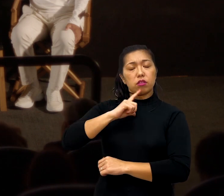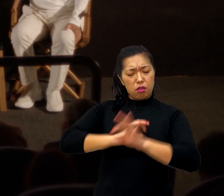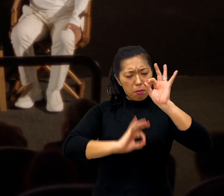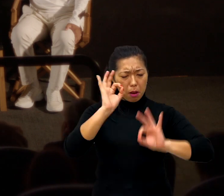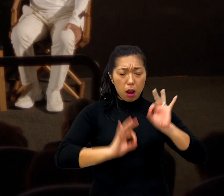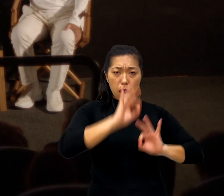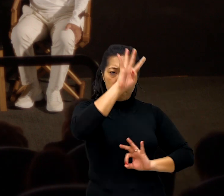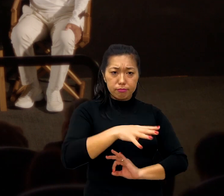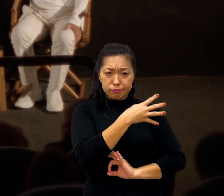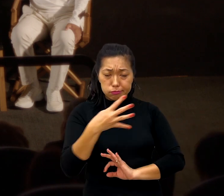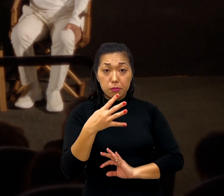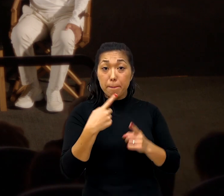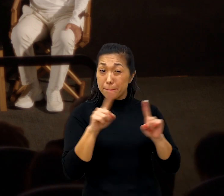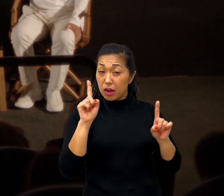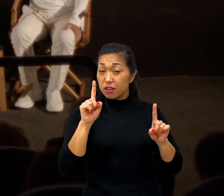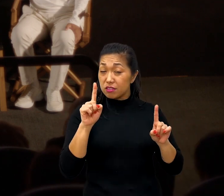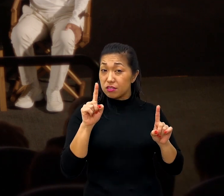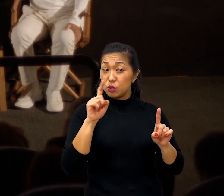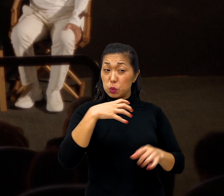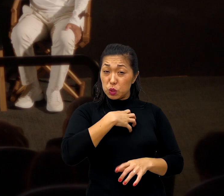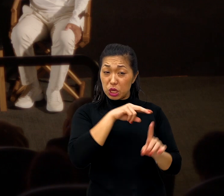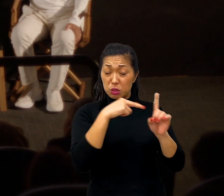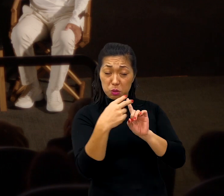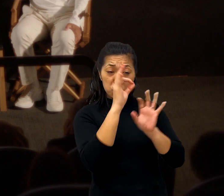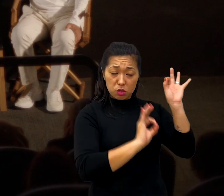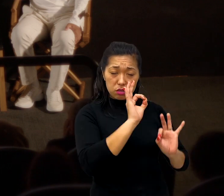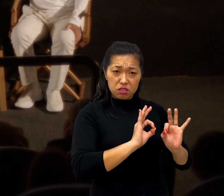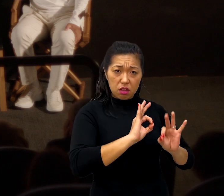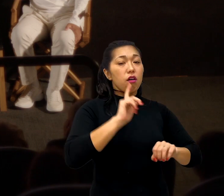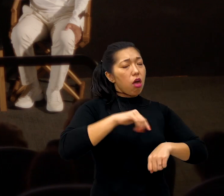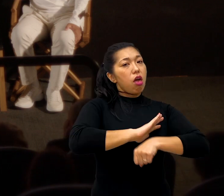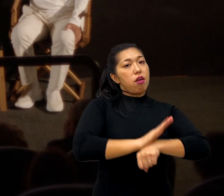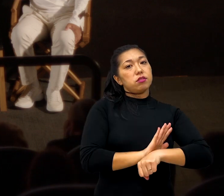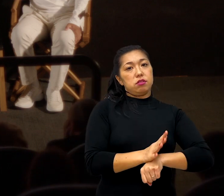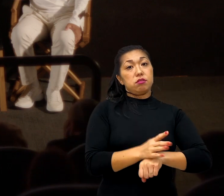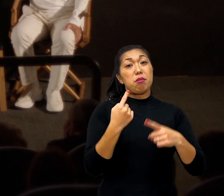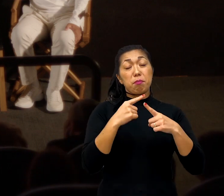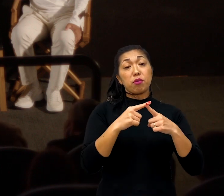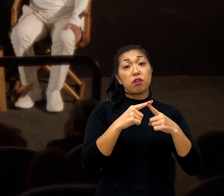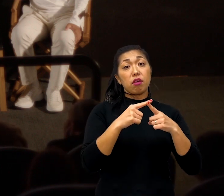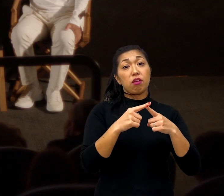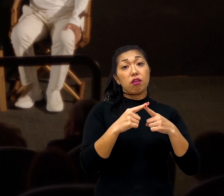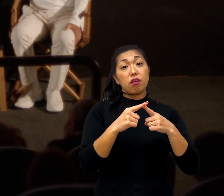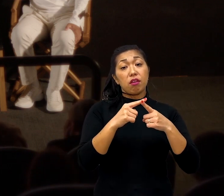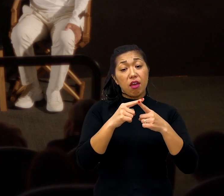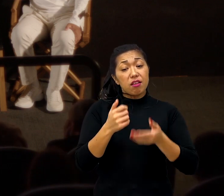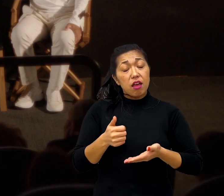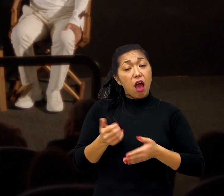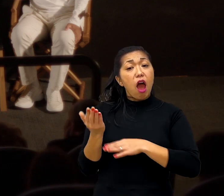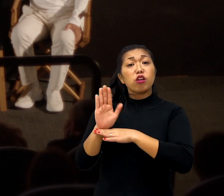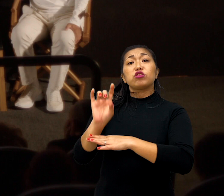urbano racista, onde os recursos estão alojados para aqueles que já têm poder, que já têm